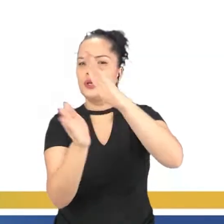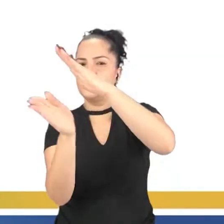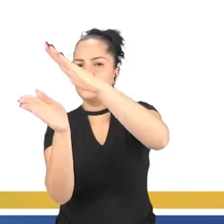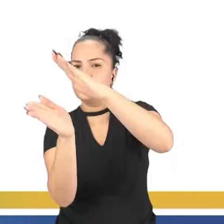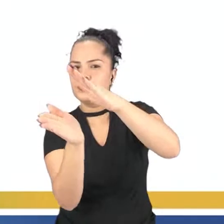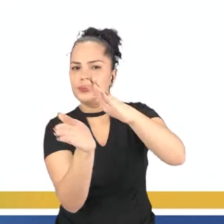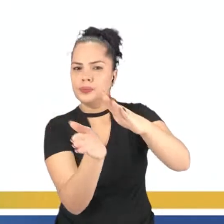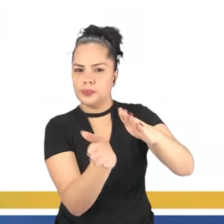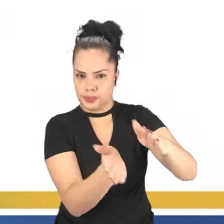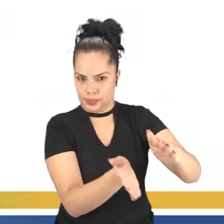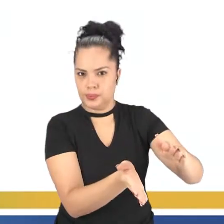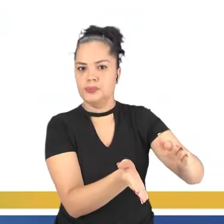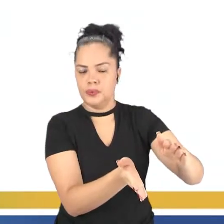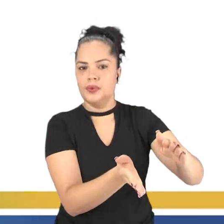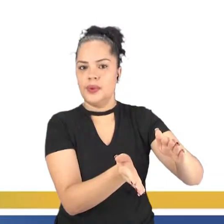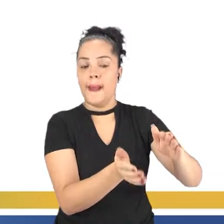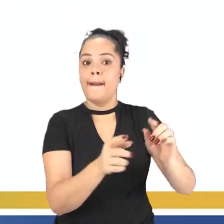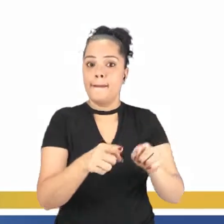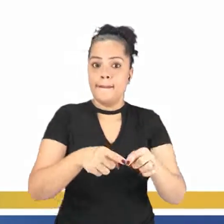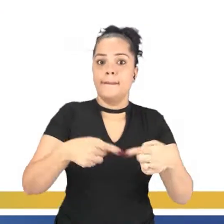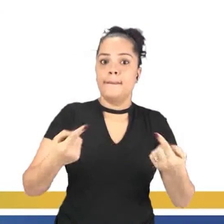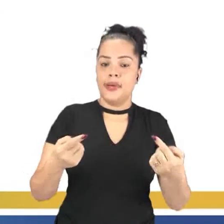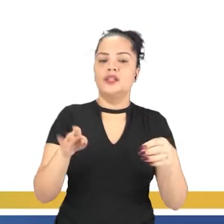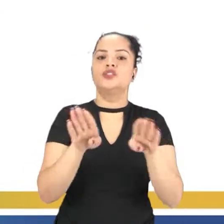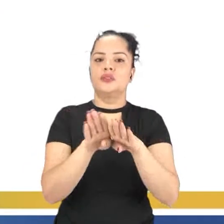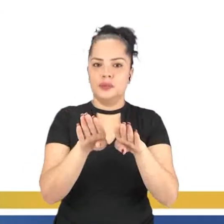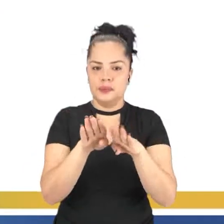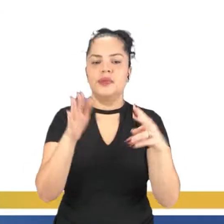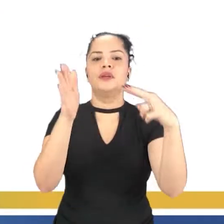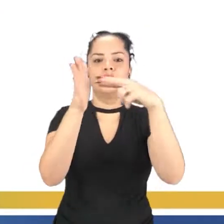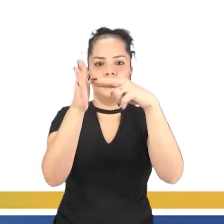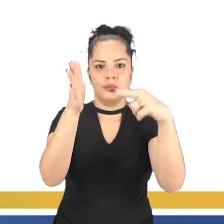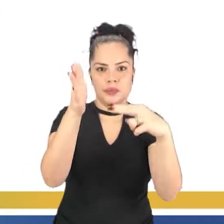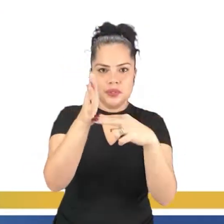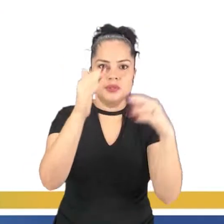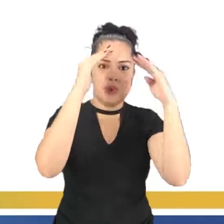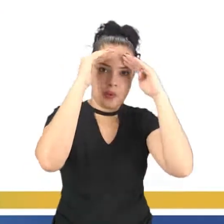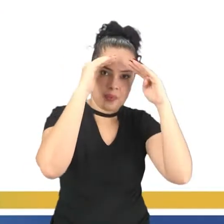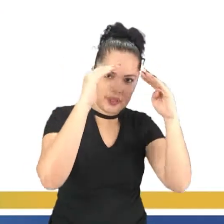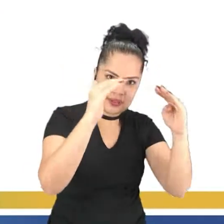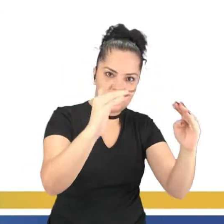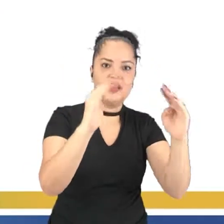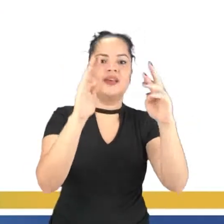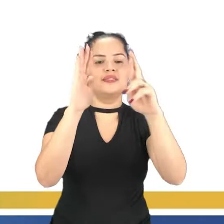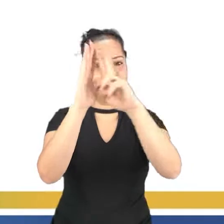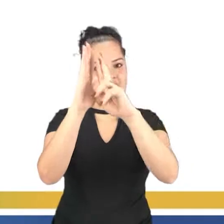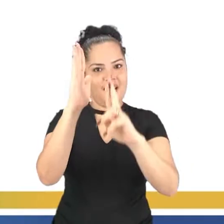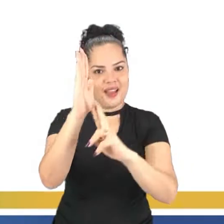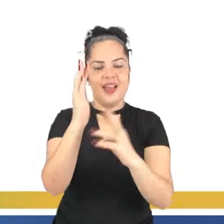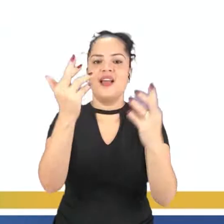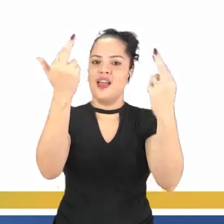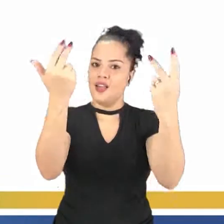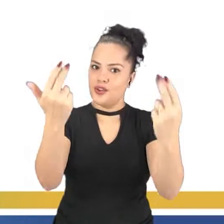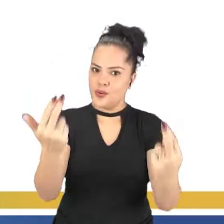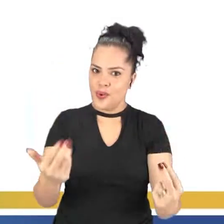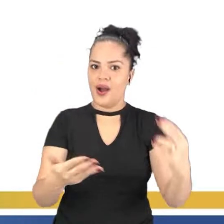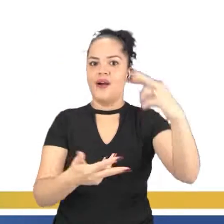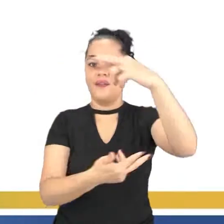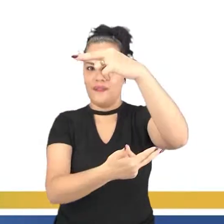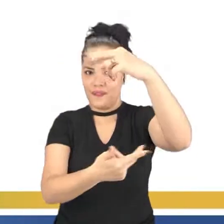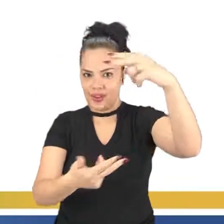tortinha, inclinada, mas ela também é um prisma, porque ela obedece à definição. Nós temos duas bases paralelas e